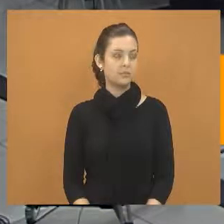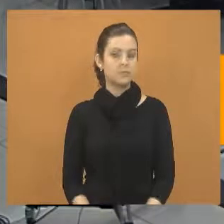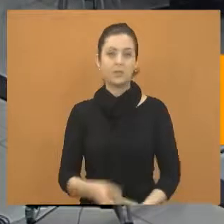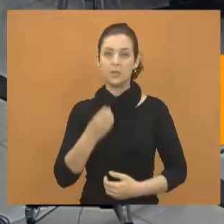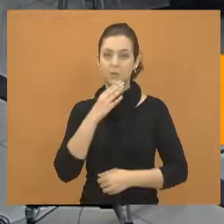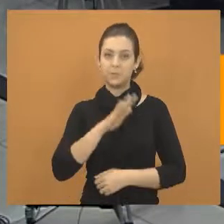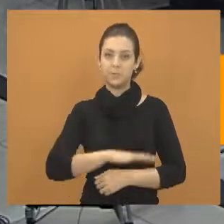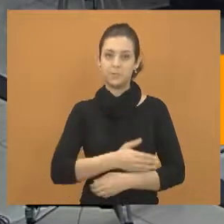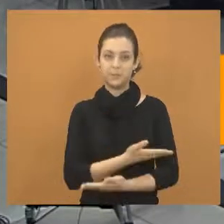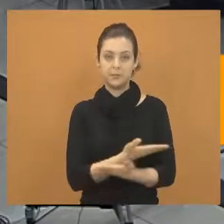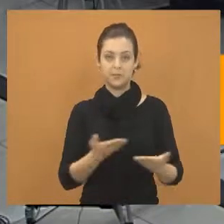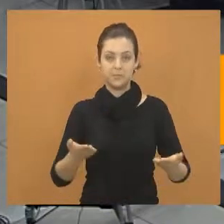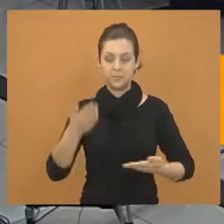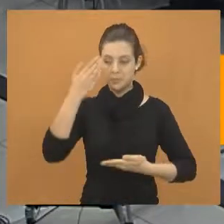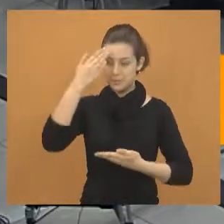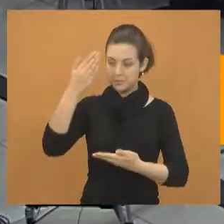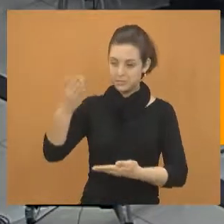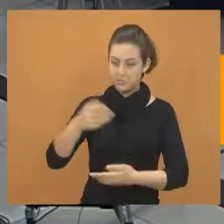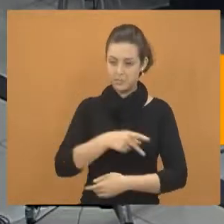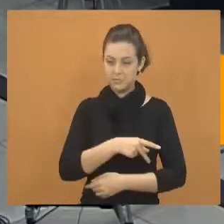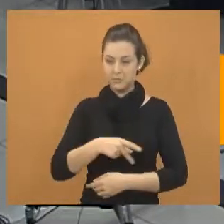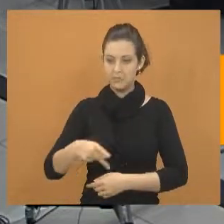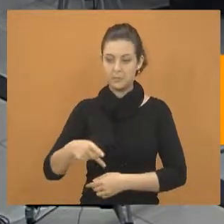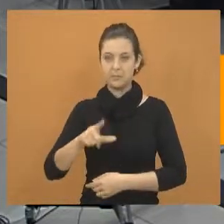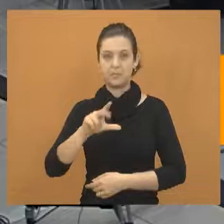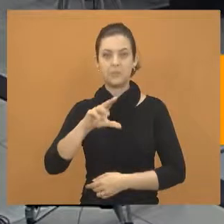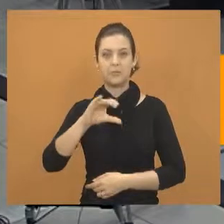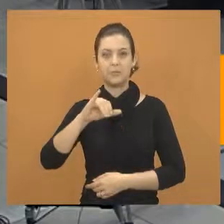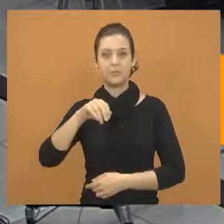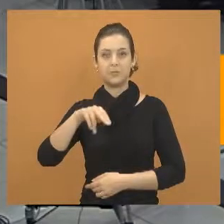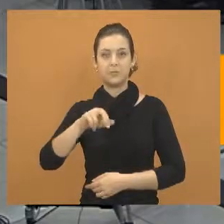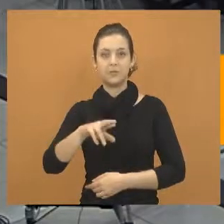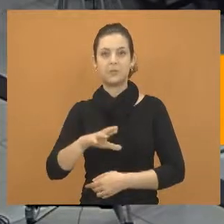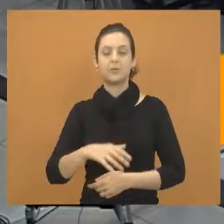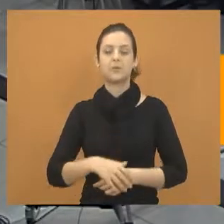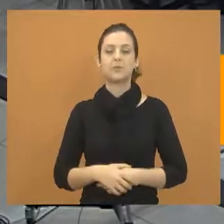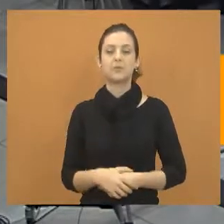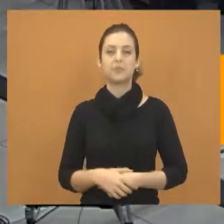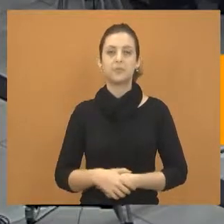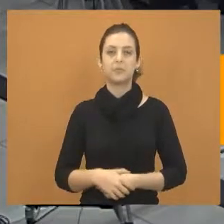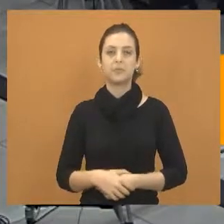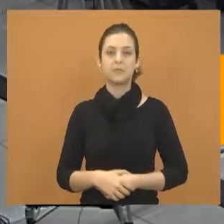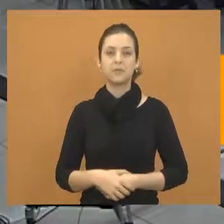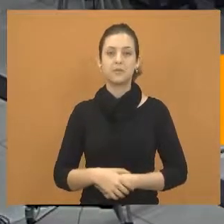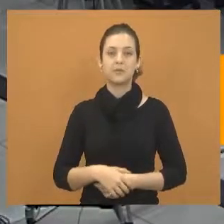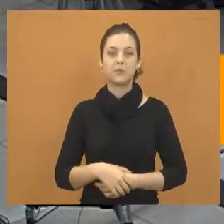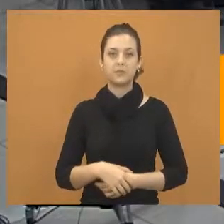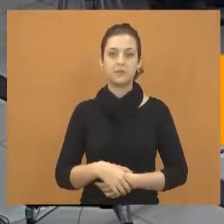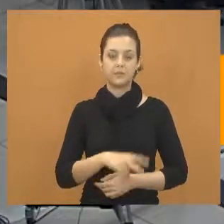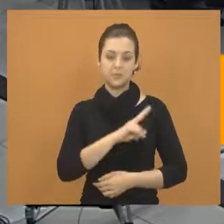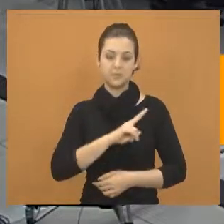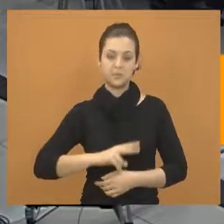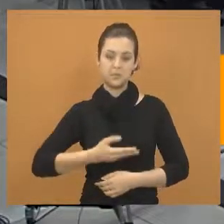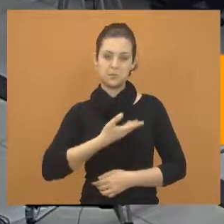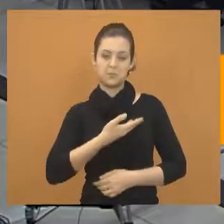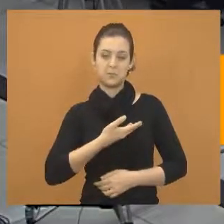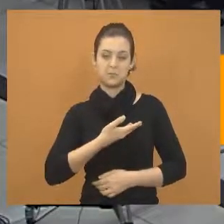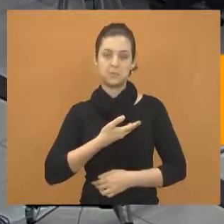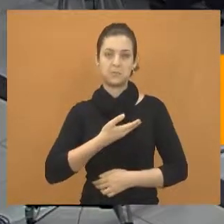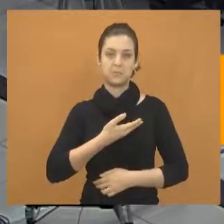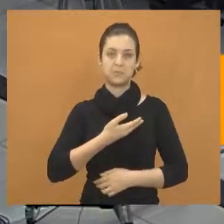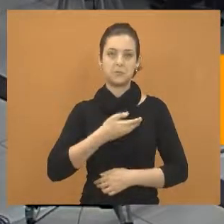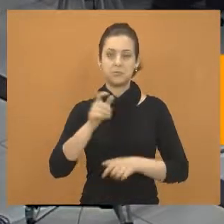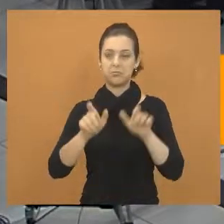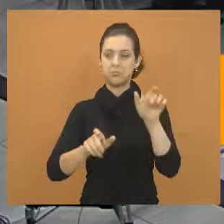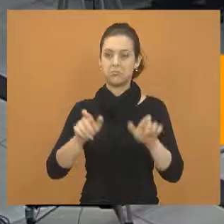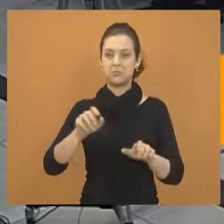Boa tarde a todos, cumprimento a mesa em nome da presidente, a senhorita Lucimar, os nobres colegas vereadores, os munícipes na